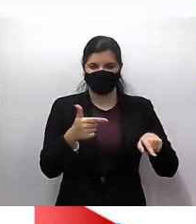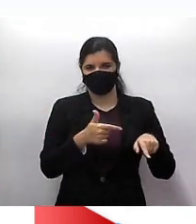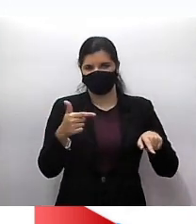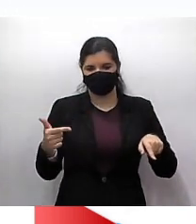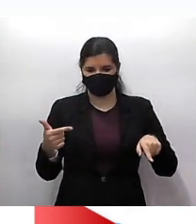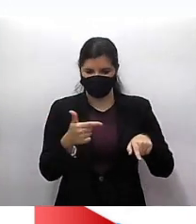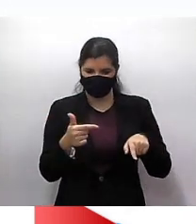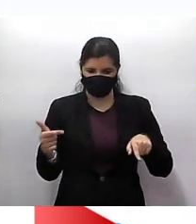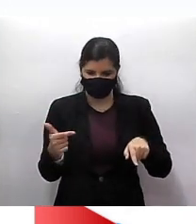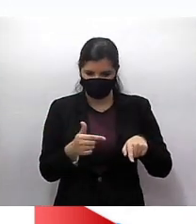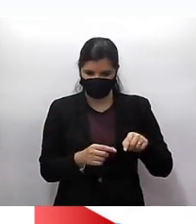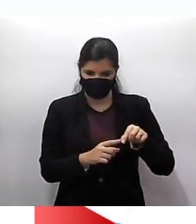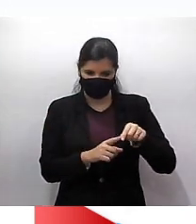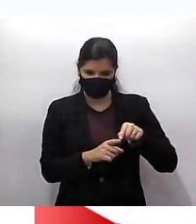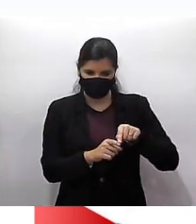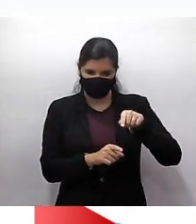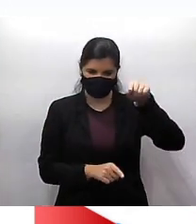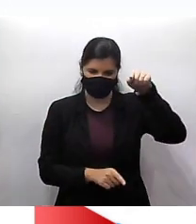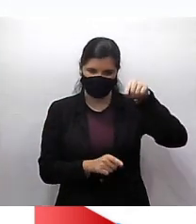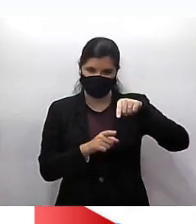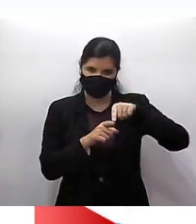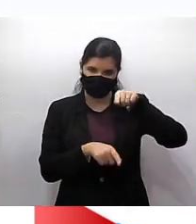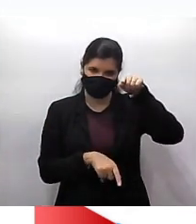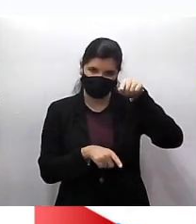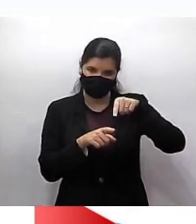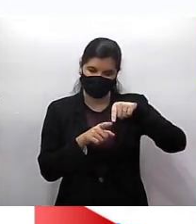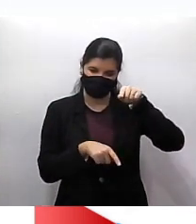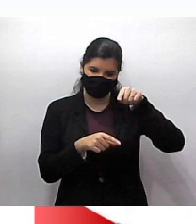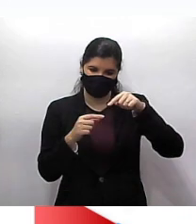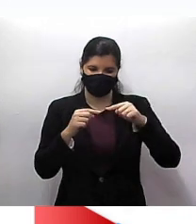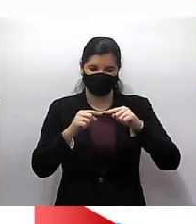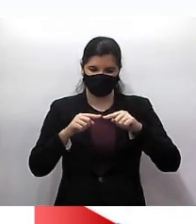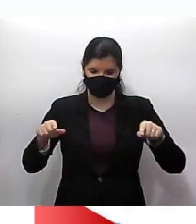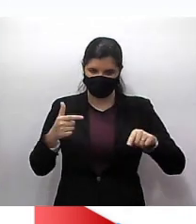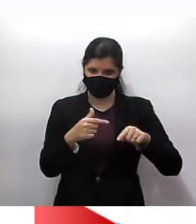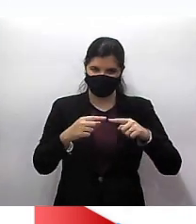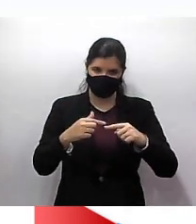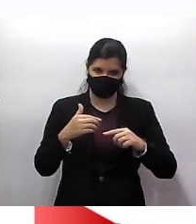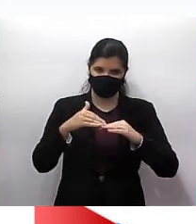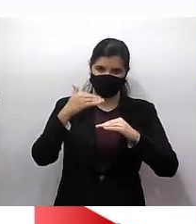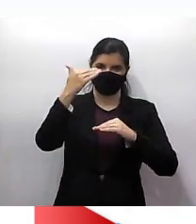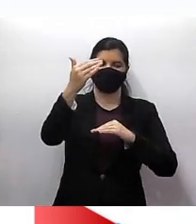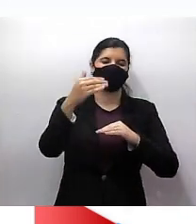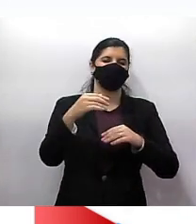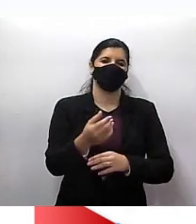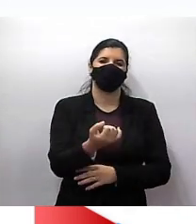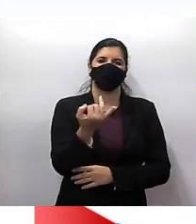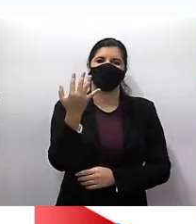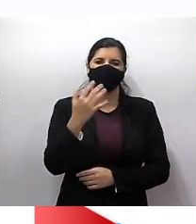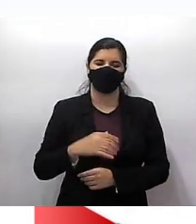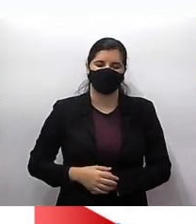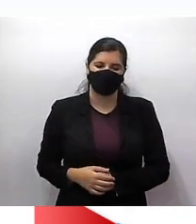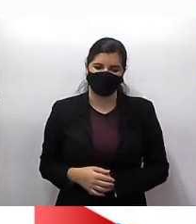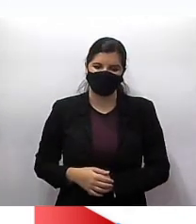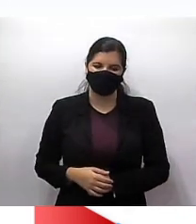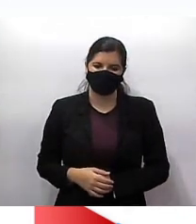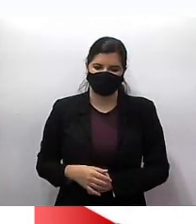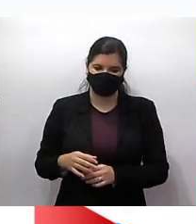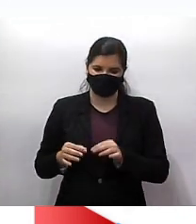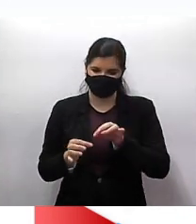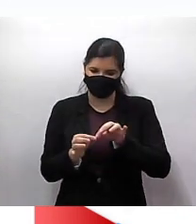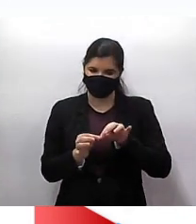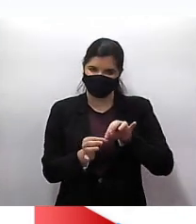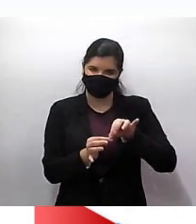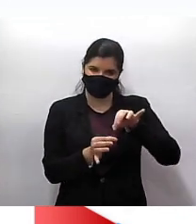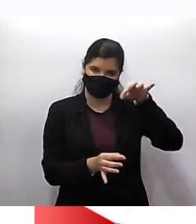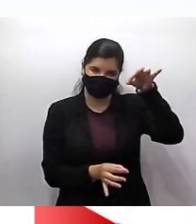dele tem 22, eu quero calcular o outro lado, a largura, tá? Então, eu vou ter nessa